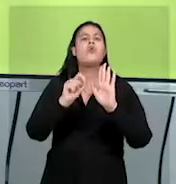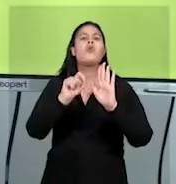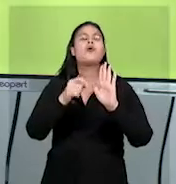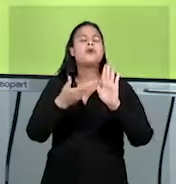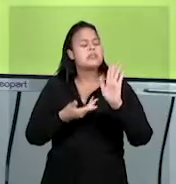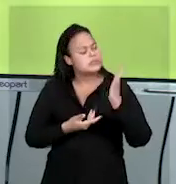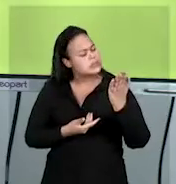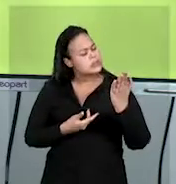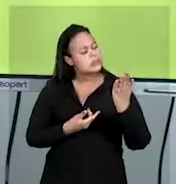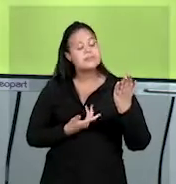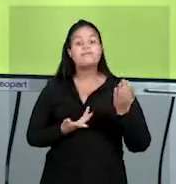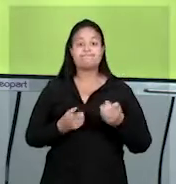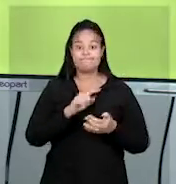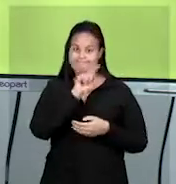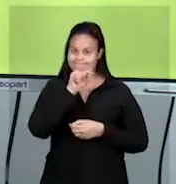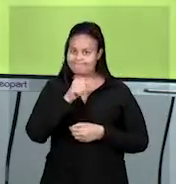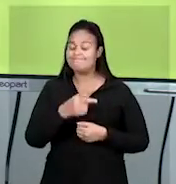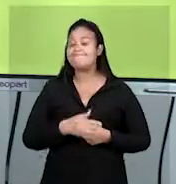existe.